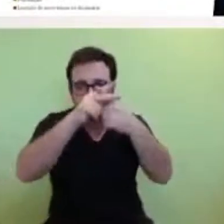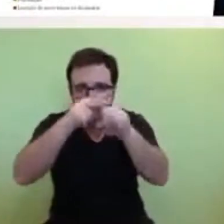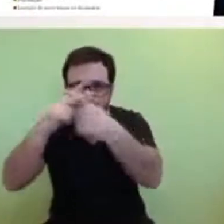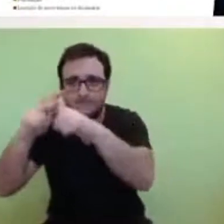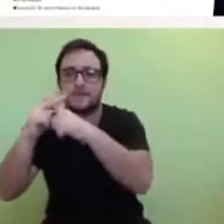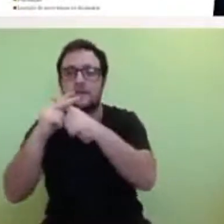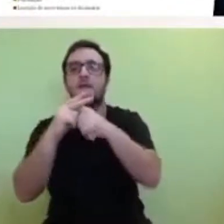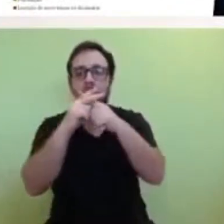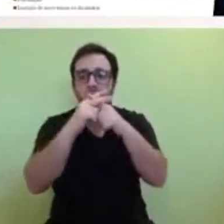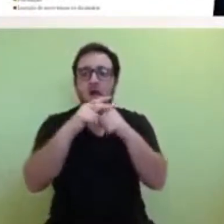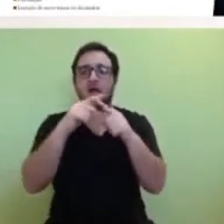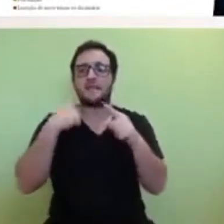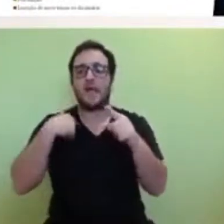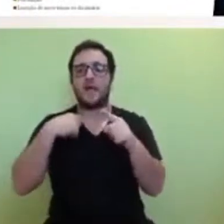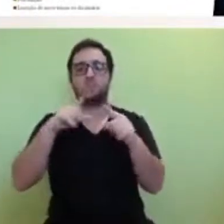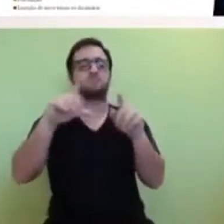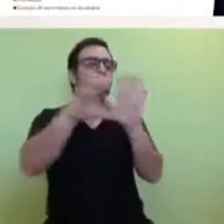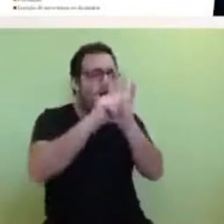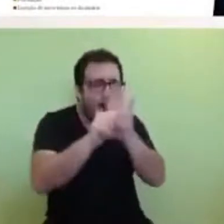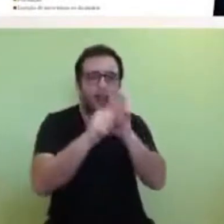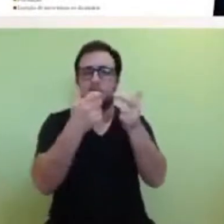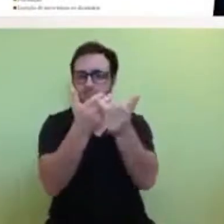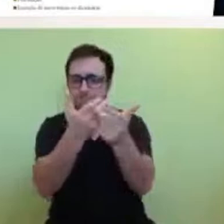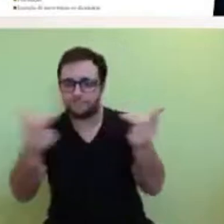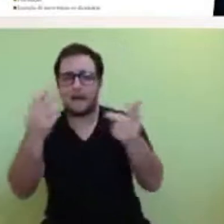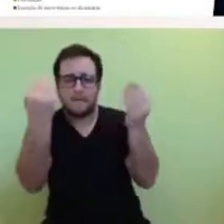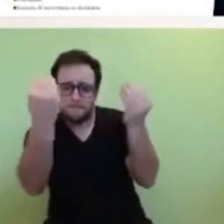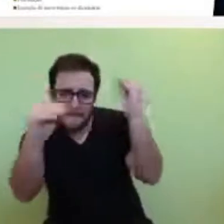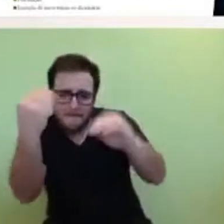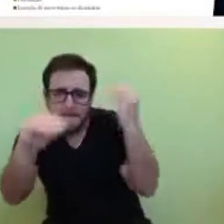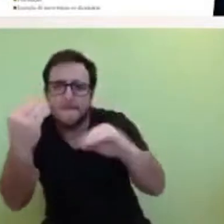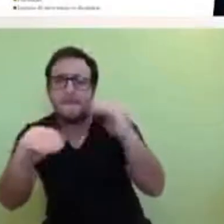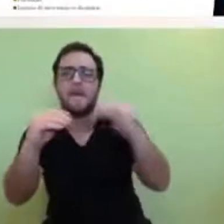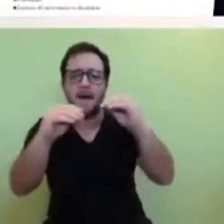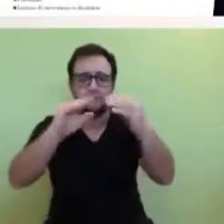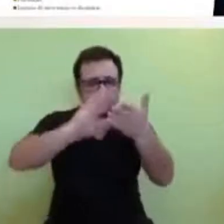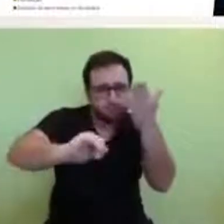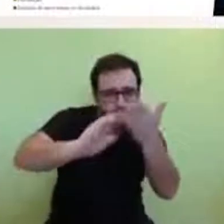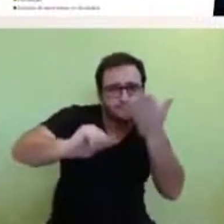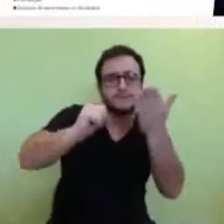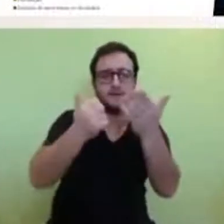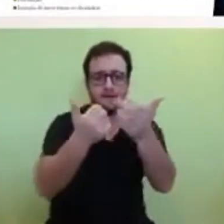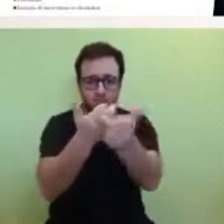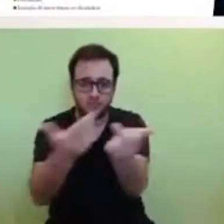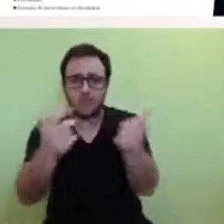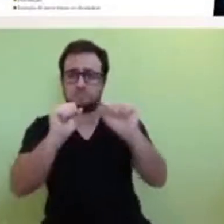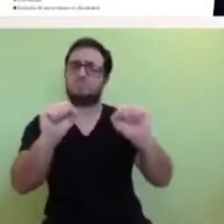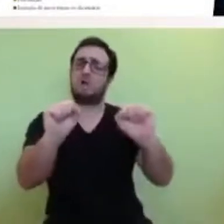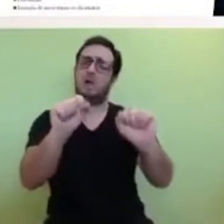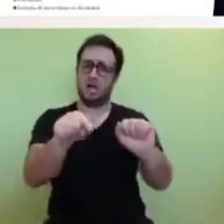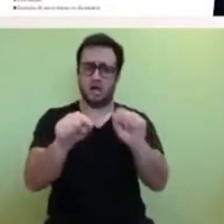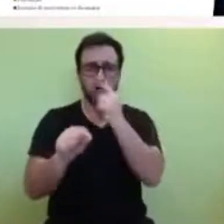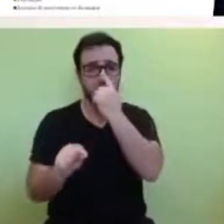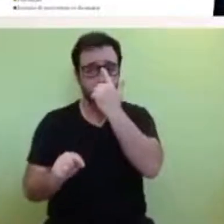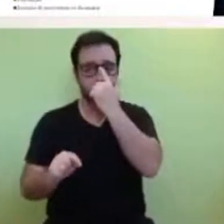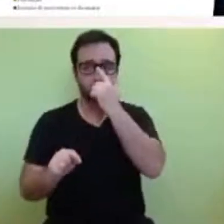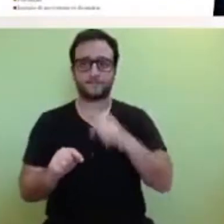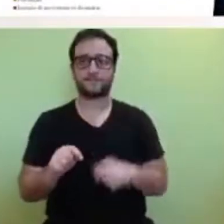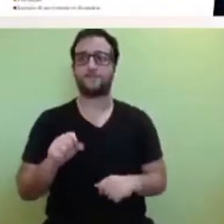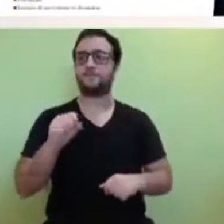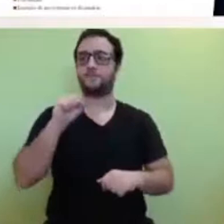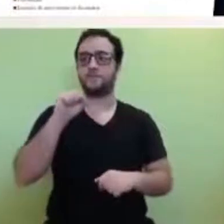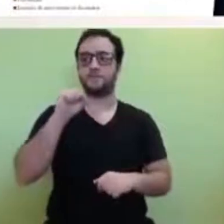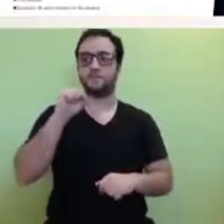um símbolo só que tivesse sido colocado lá, modificar o posicionamento de um grafema, por exemplo.